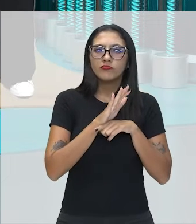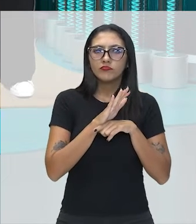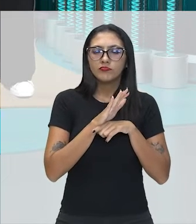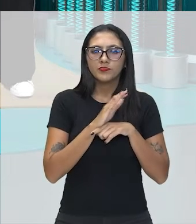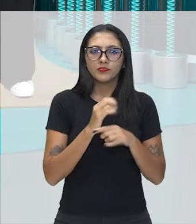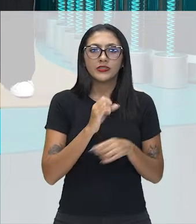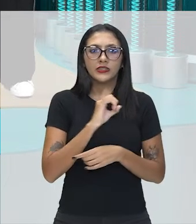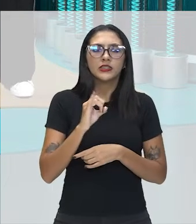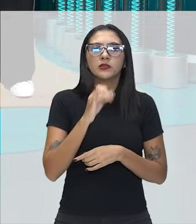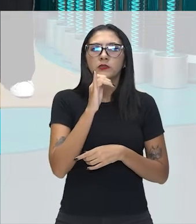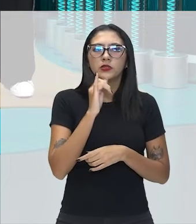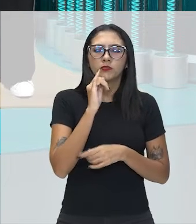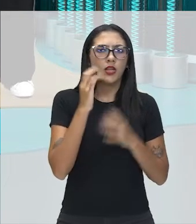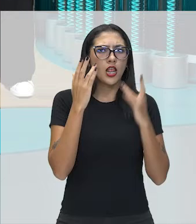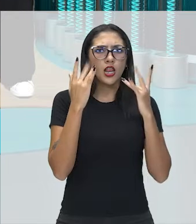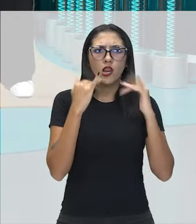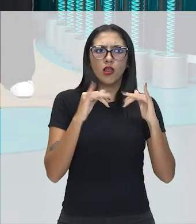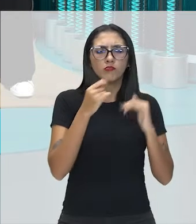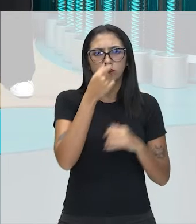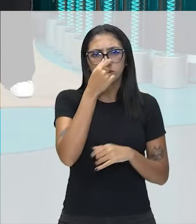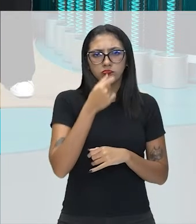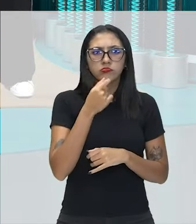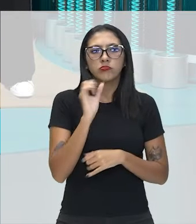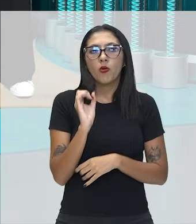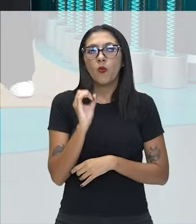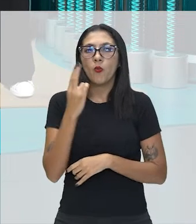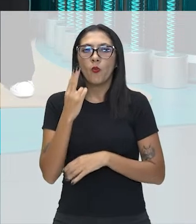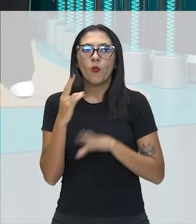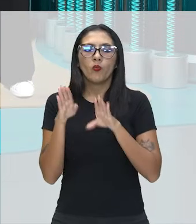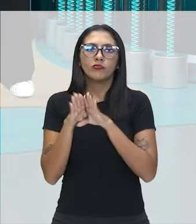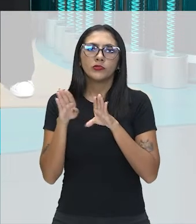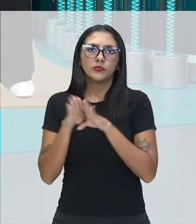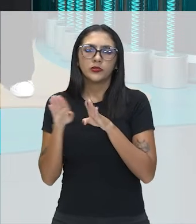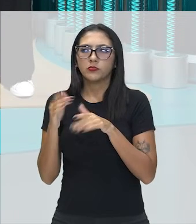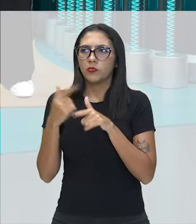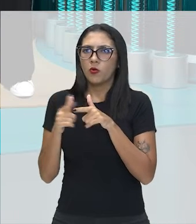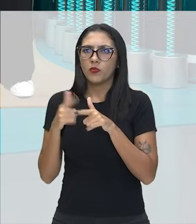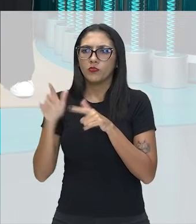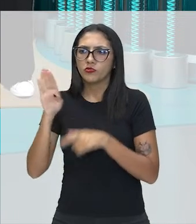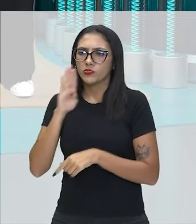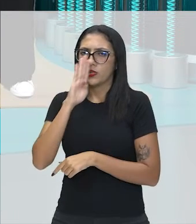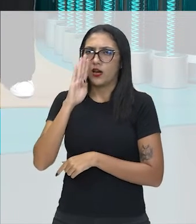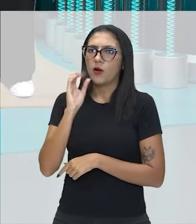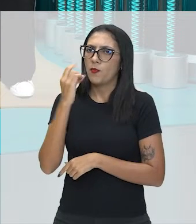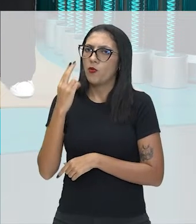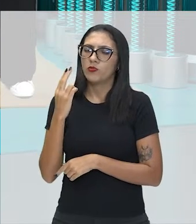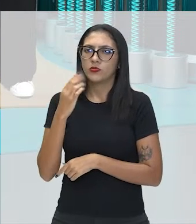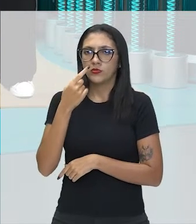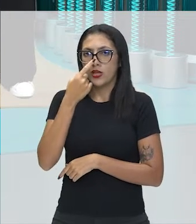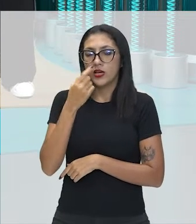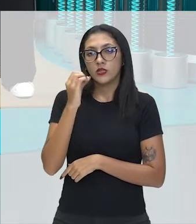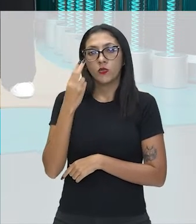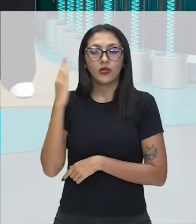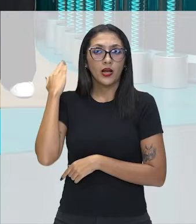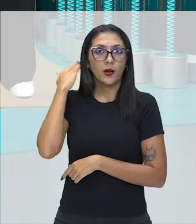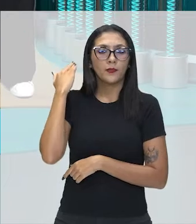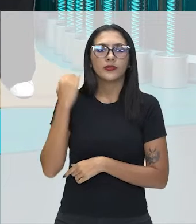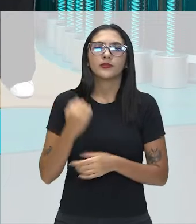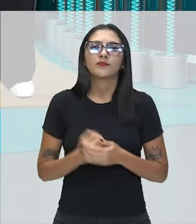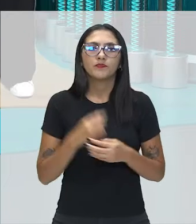ele acontece de maneira espontânea ou se ele acontece através de um trauma. Primeiramente, se for de uma maneira